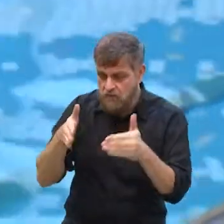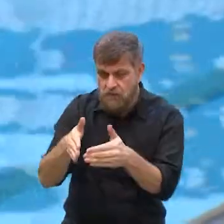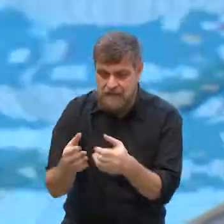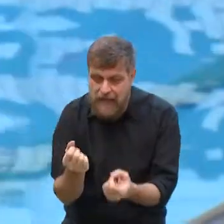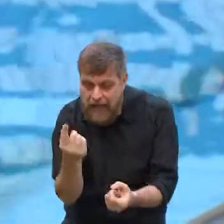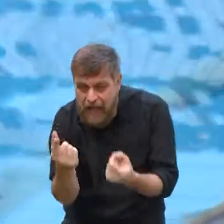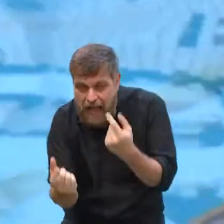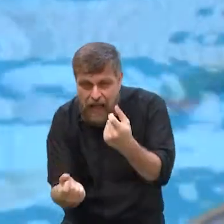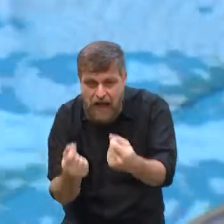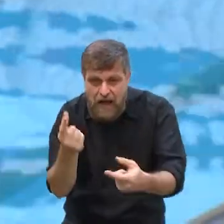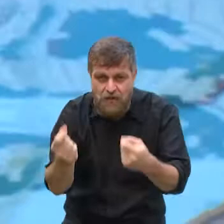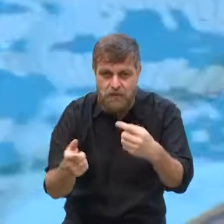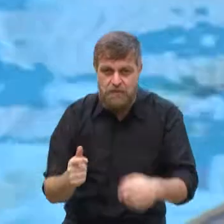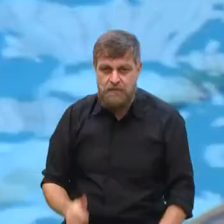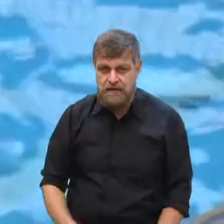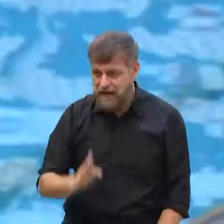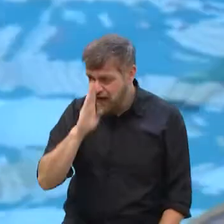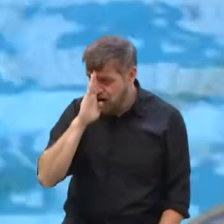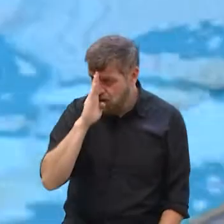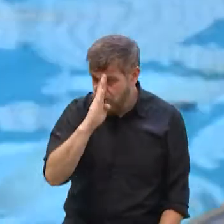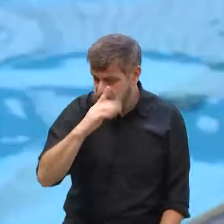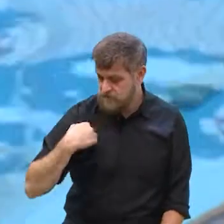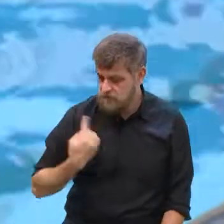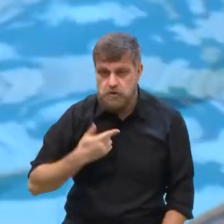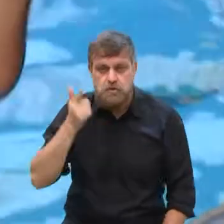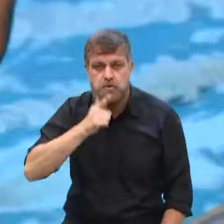algumas, para a gente chegar no principal, né, que